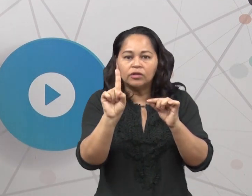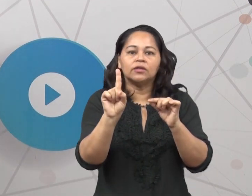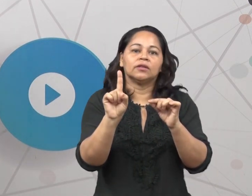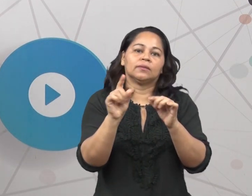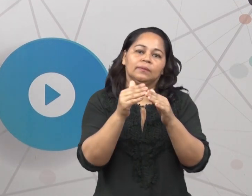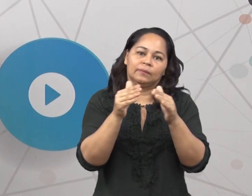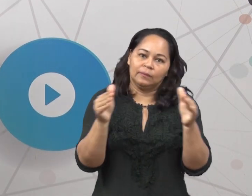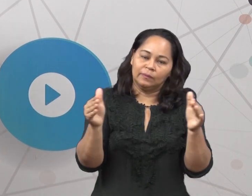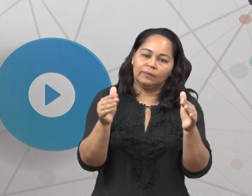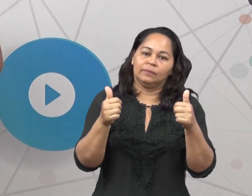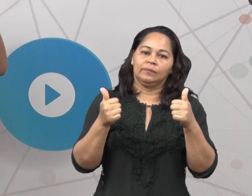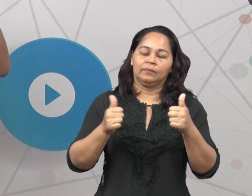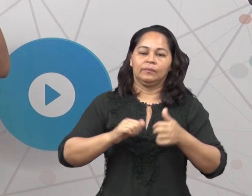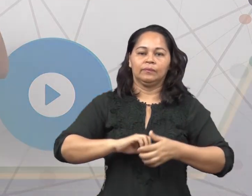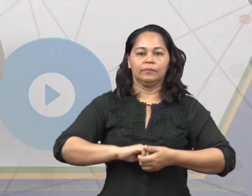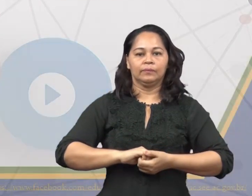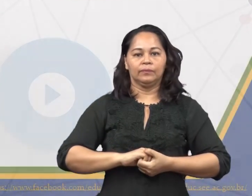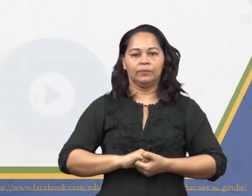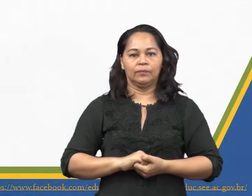comprido.